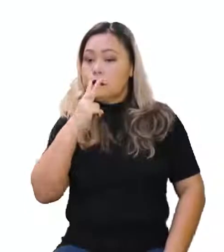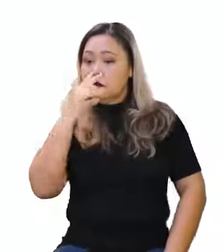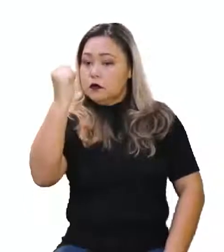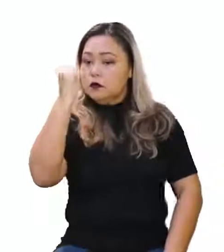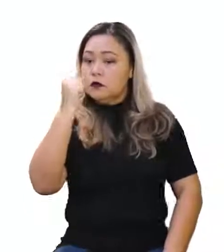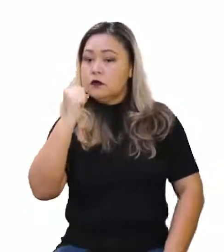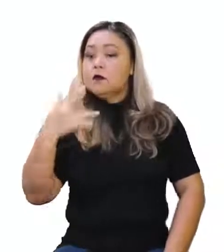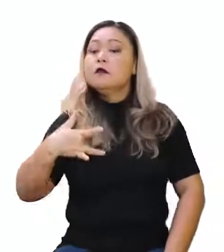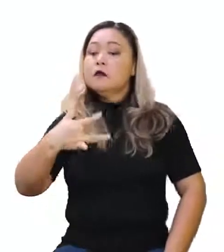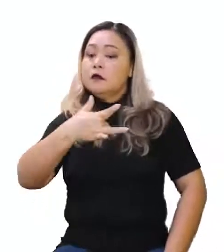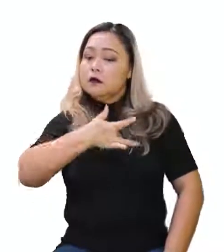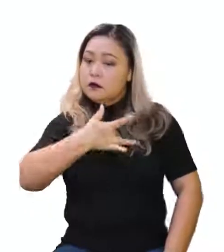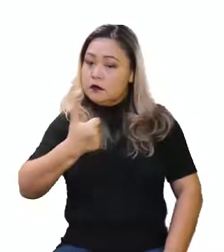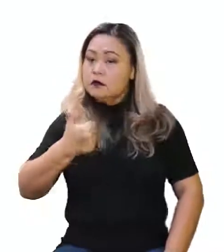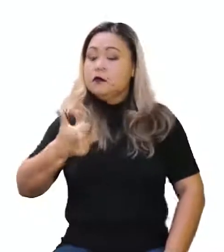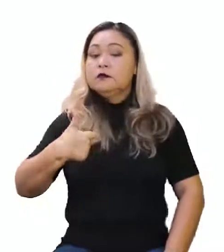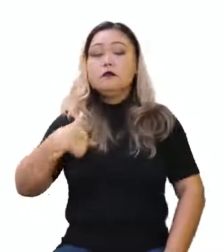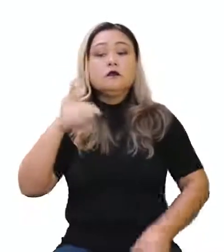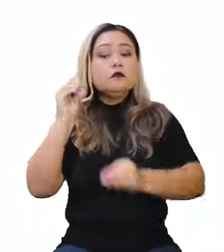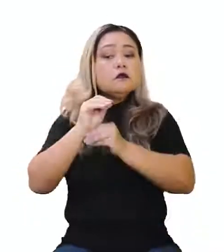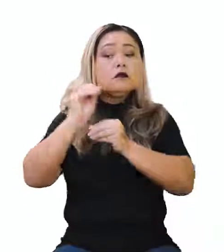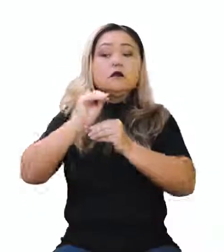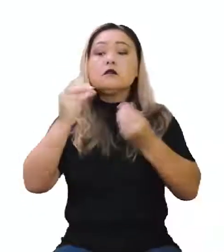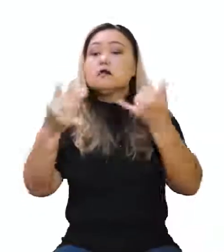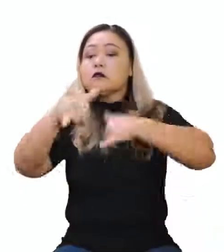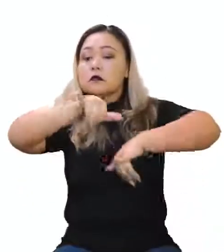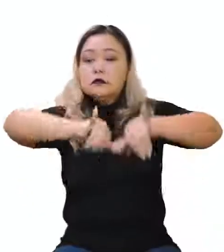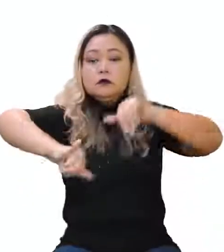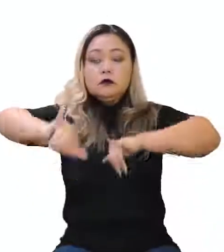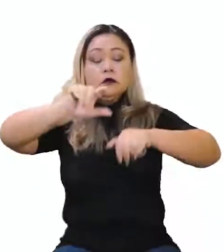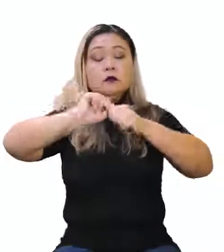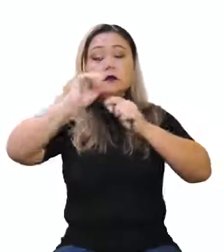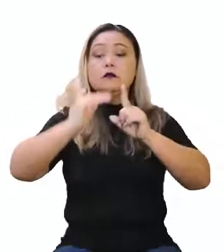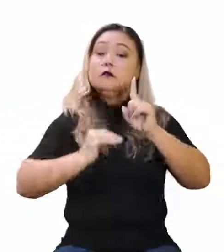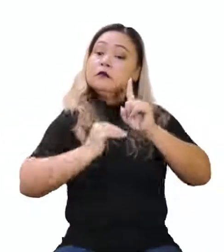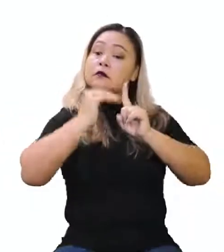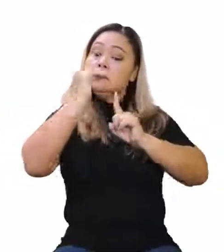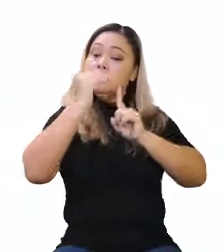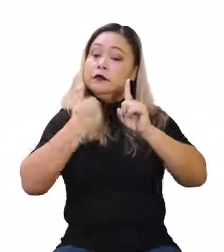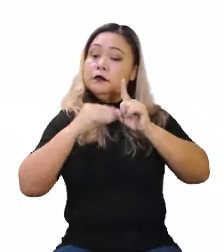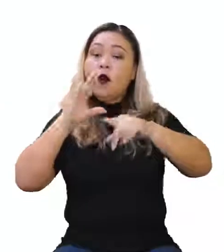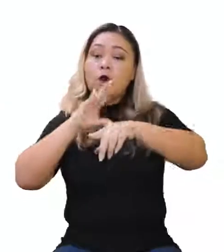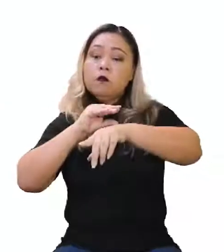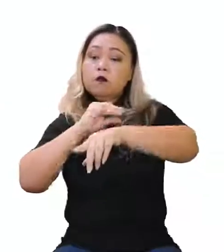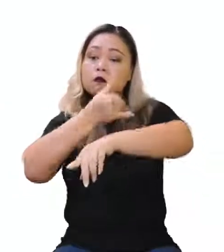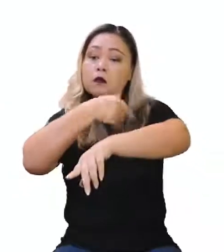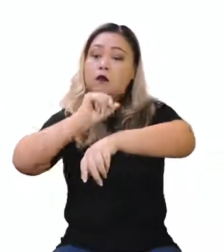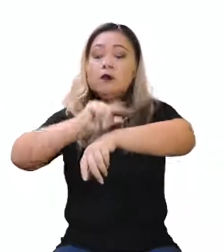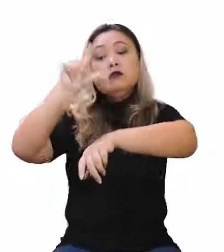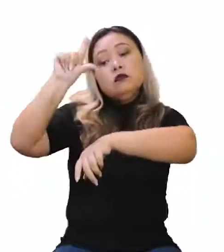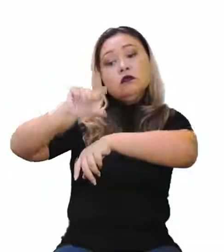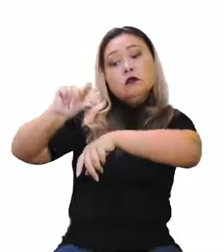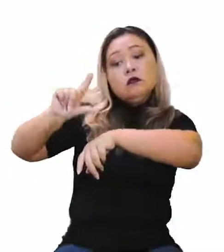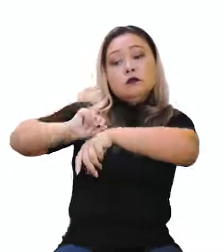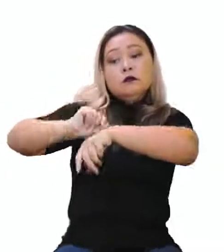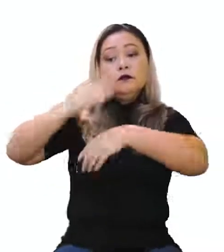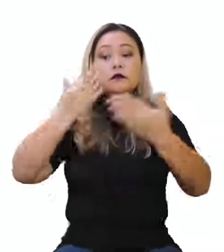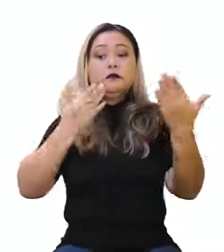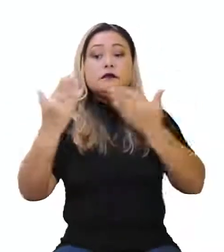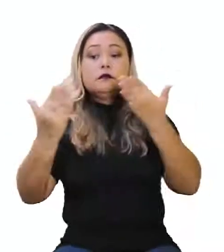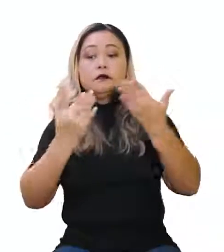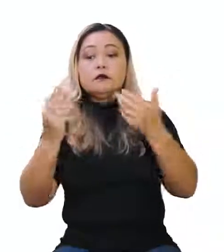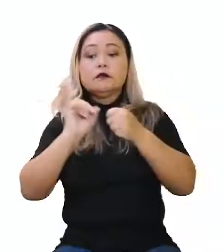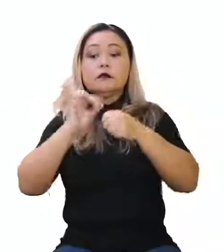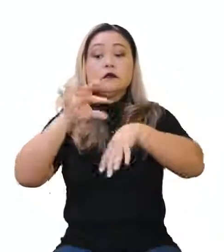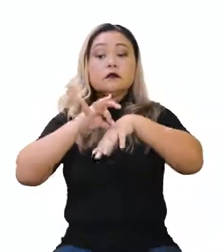intensa, saudável, sem aditivos químicos. O índice de colesterol é bem mais baixo comparado com a